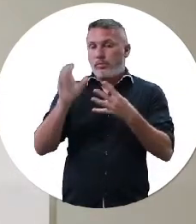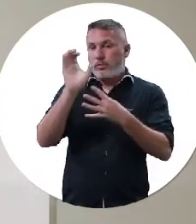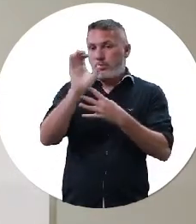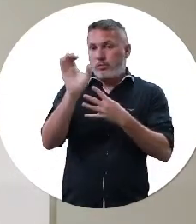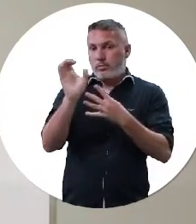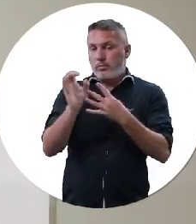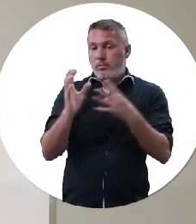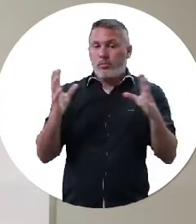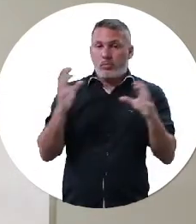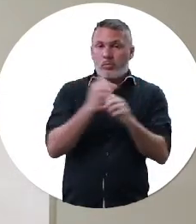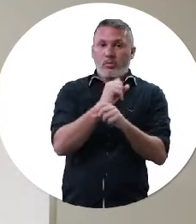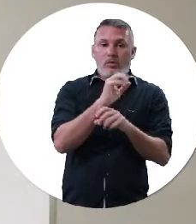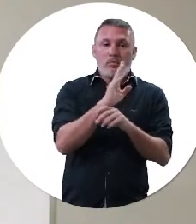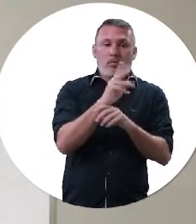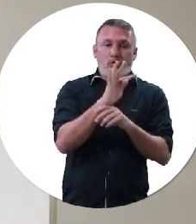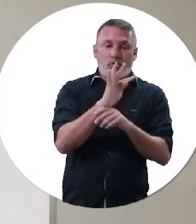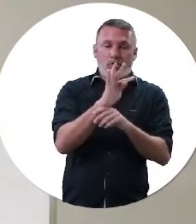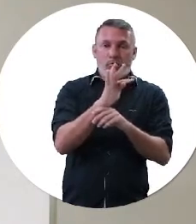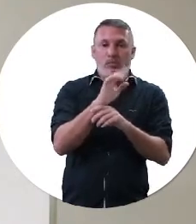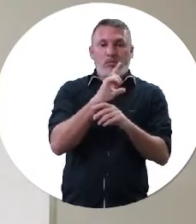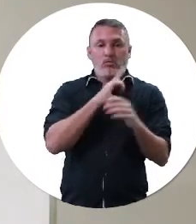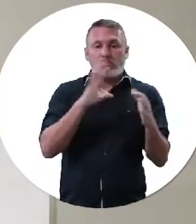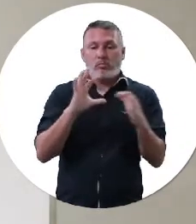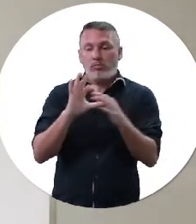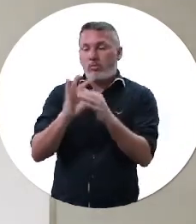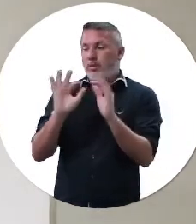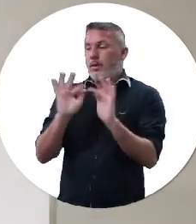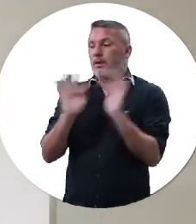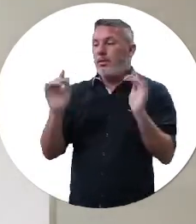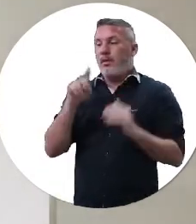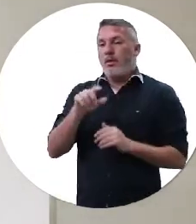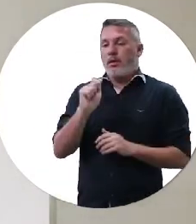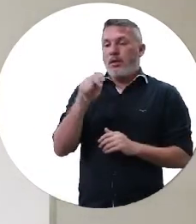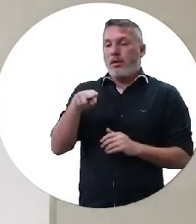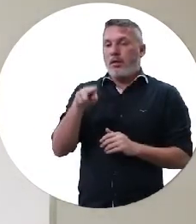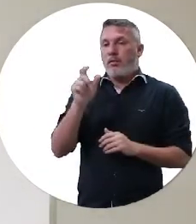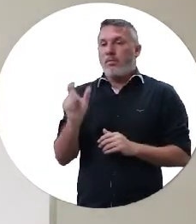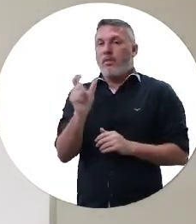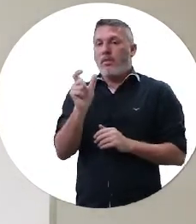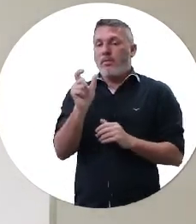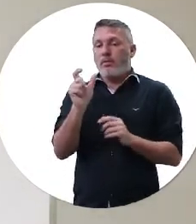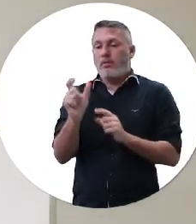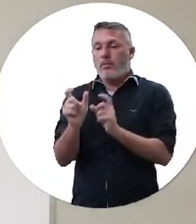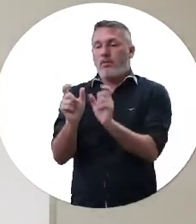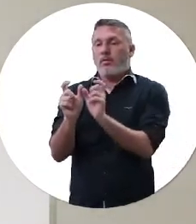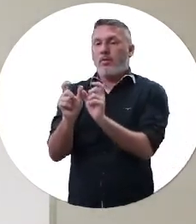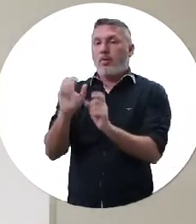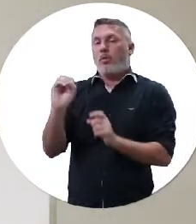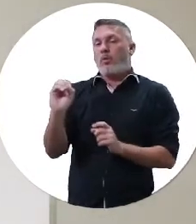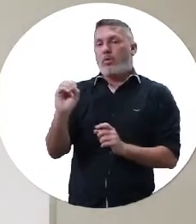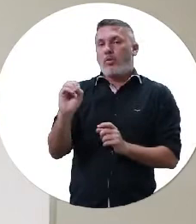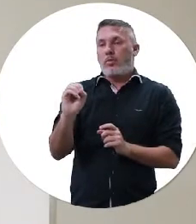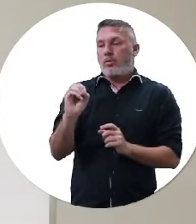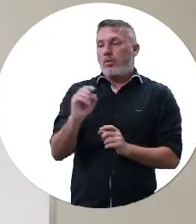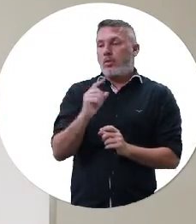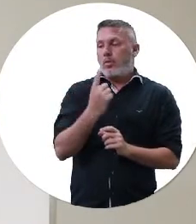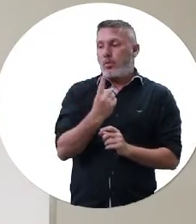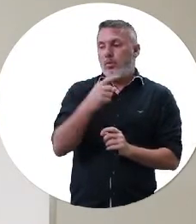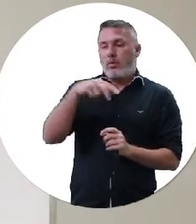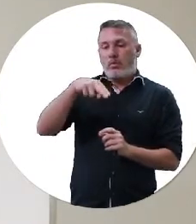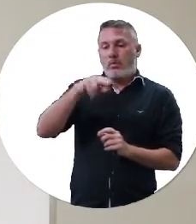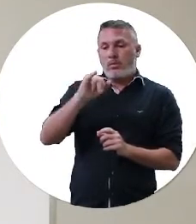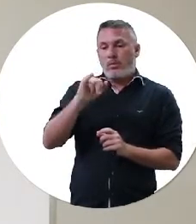de hidrocarboneto, O. 1-nitrobutano. Ok? Sempre começa o nome com